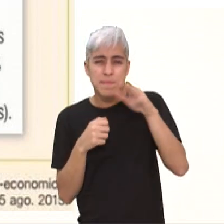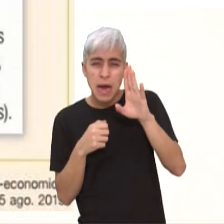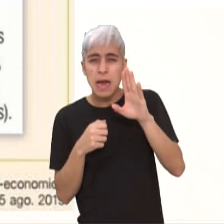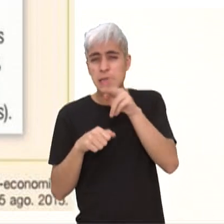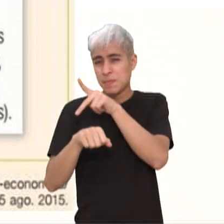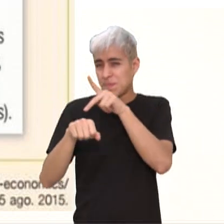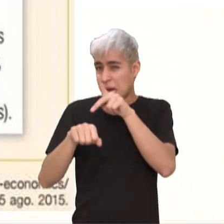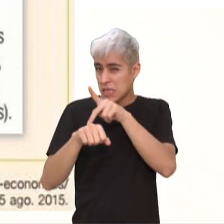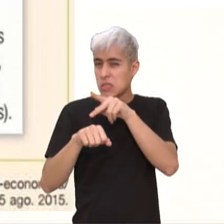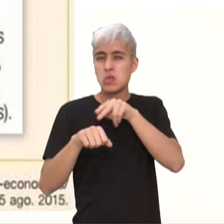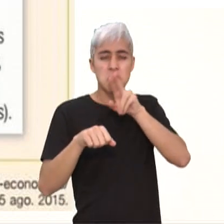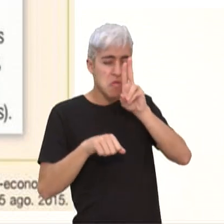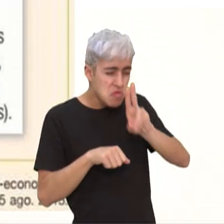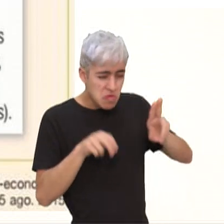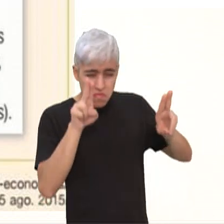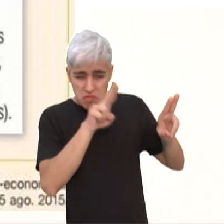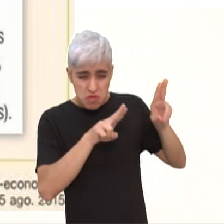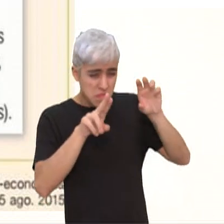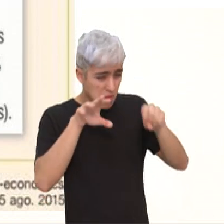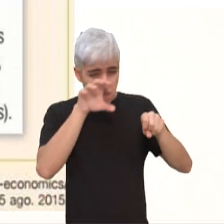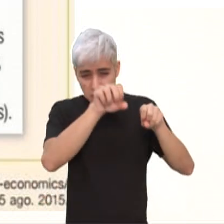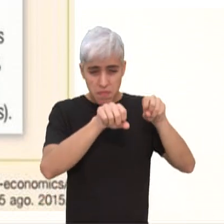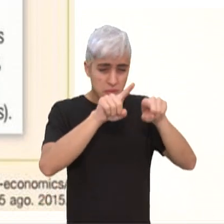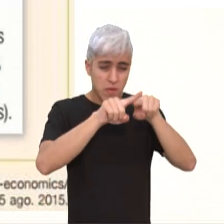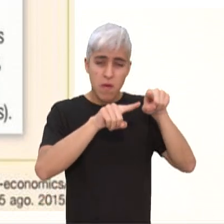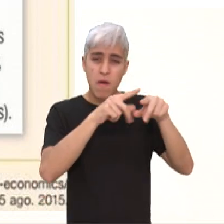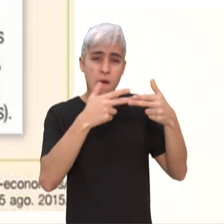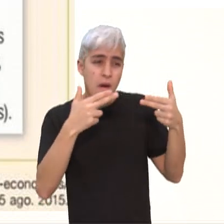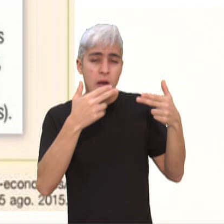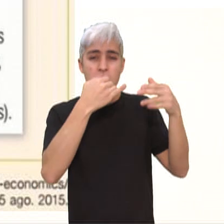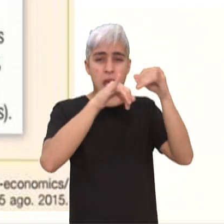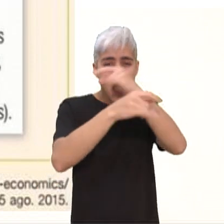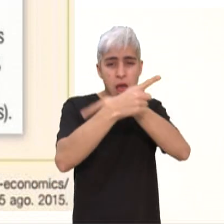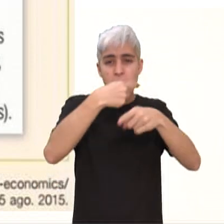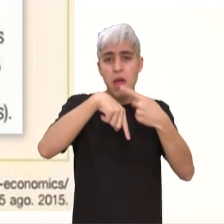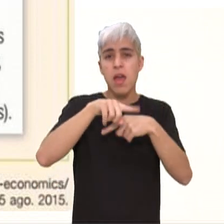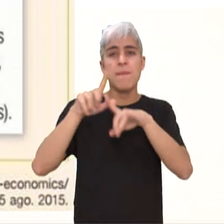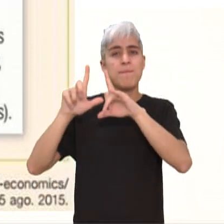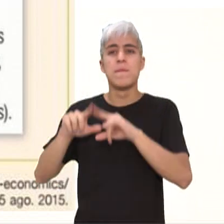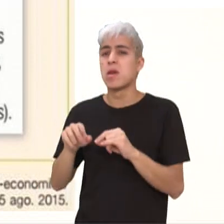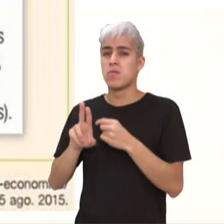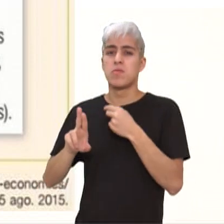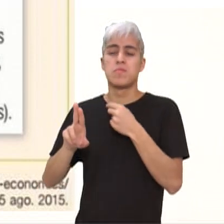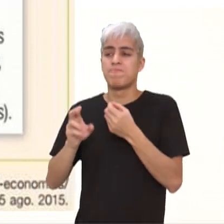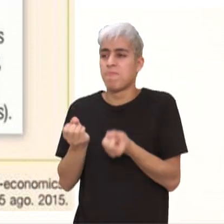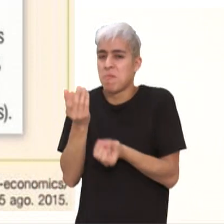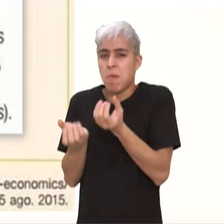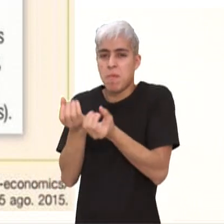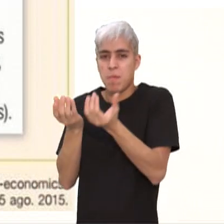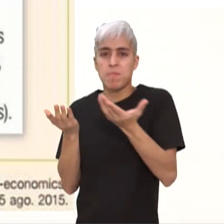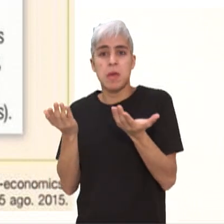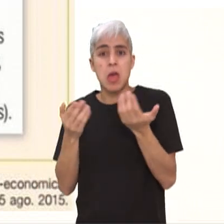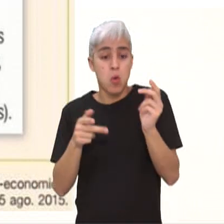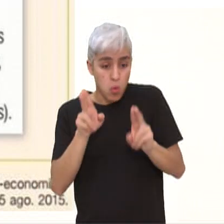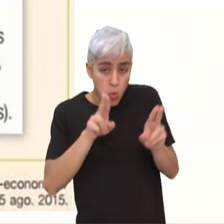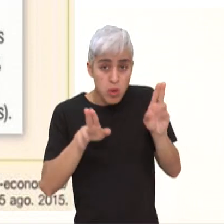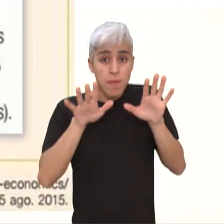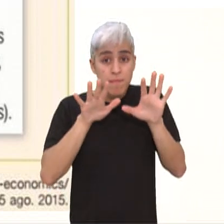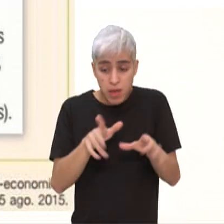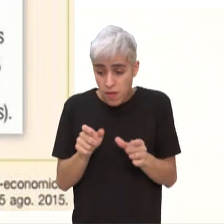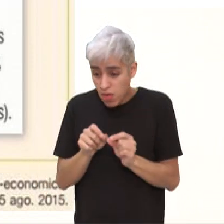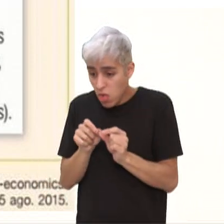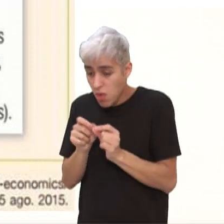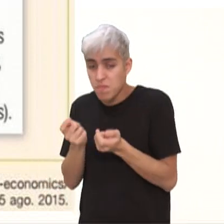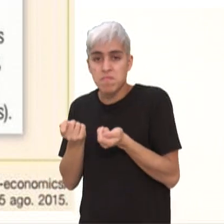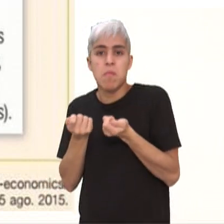consumidores dessas matrizes energéticas são os que menos produzem, tá? Olha lá os